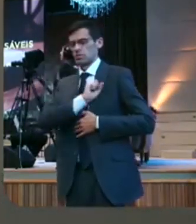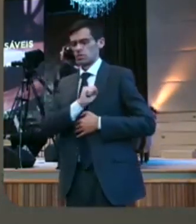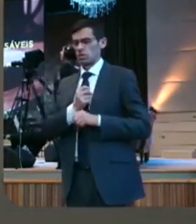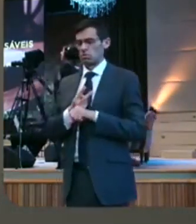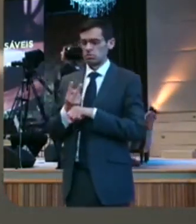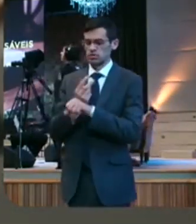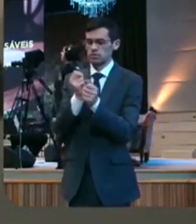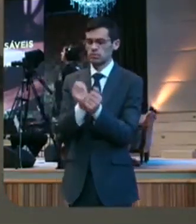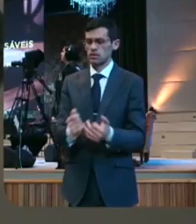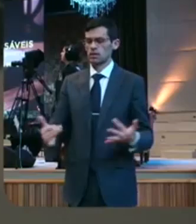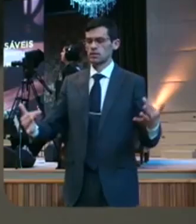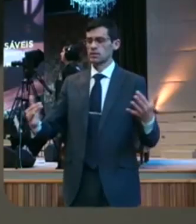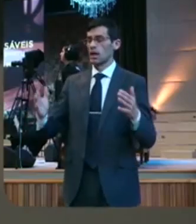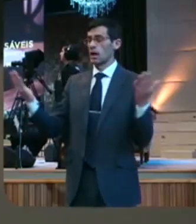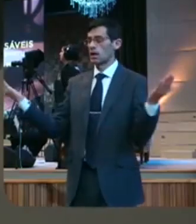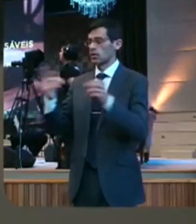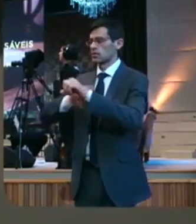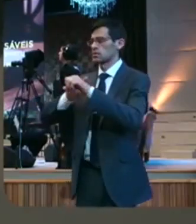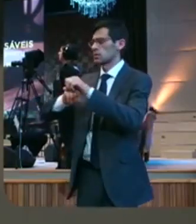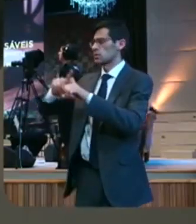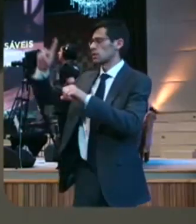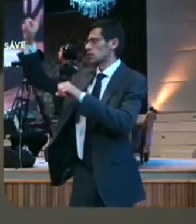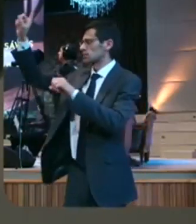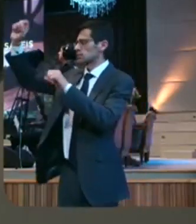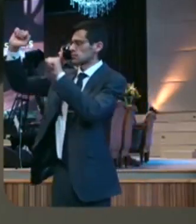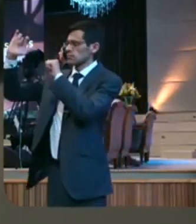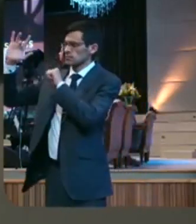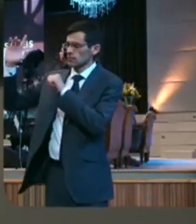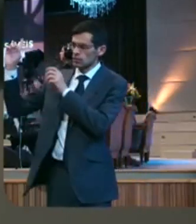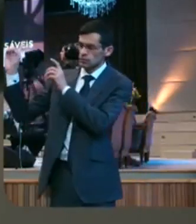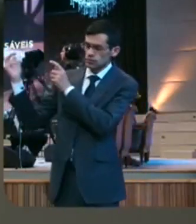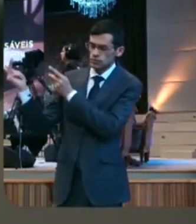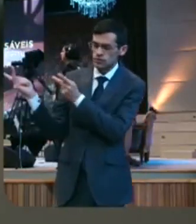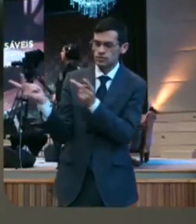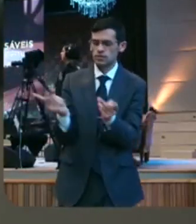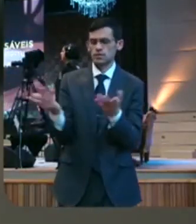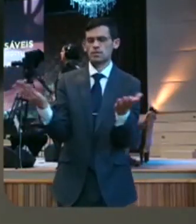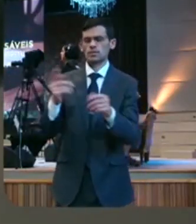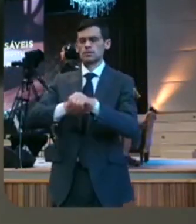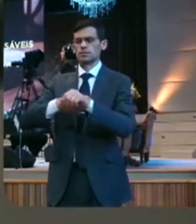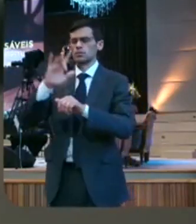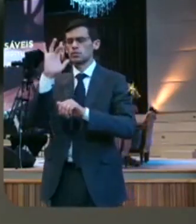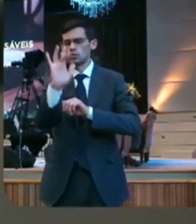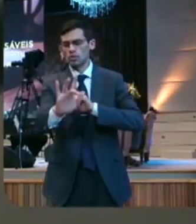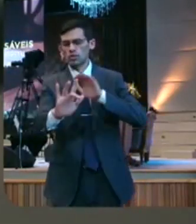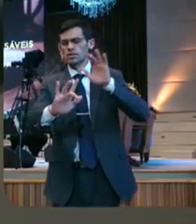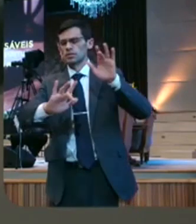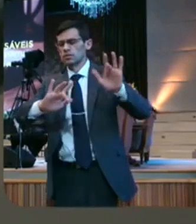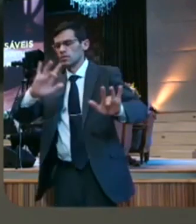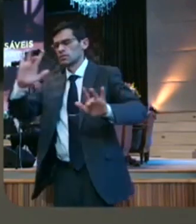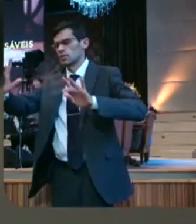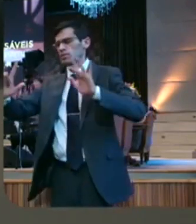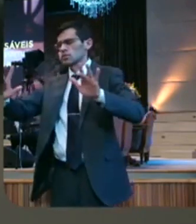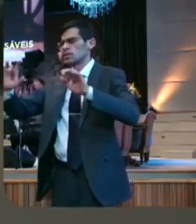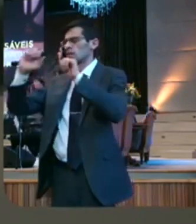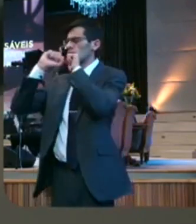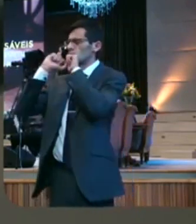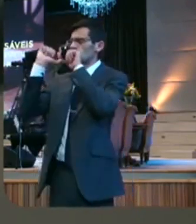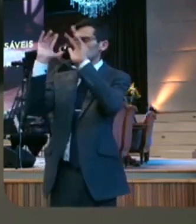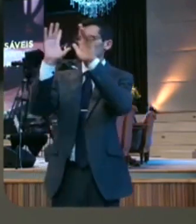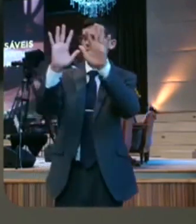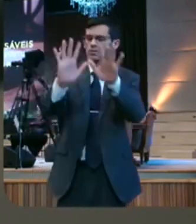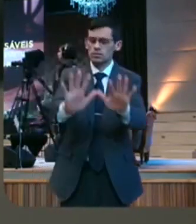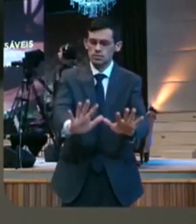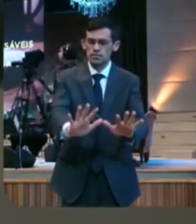milagre, que elas sejam visitadas agora no poder do Espírito Santo. Toca, Senhor,